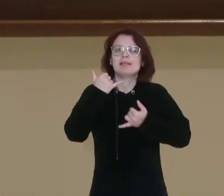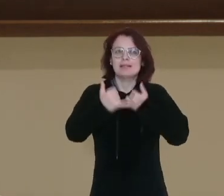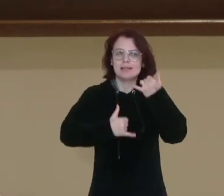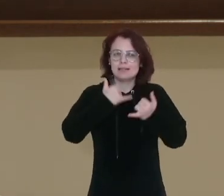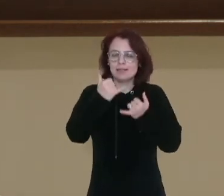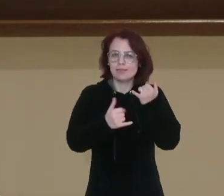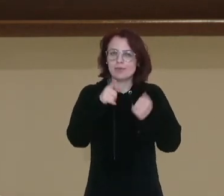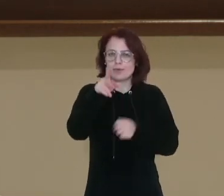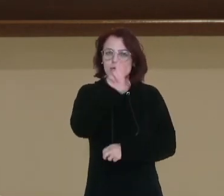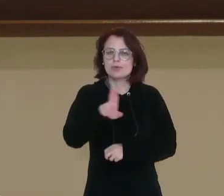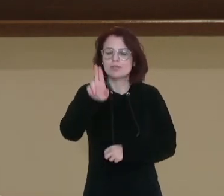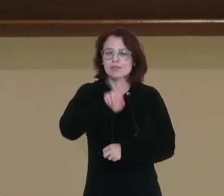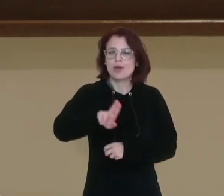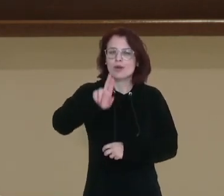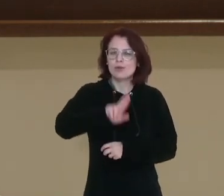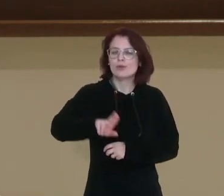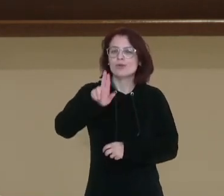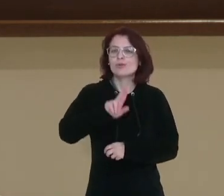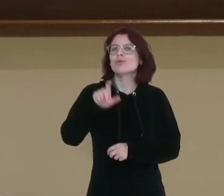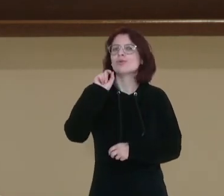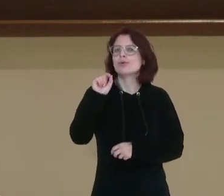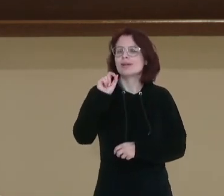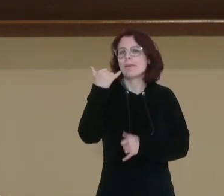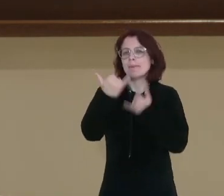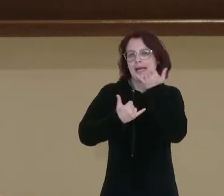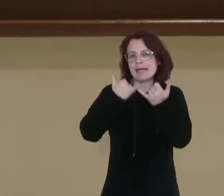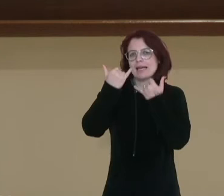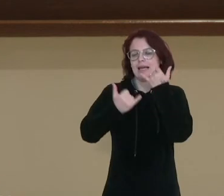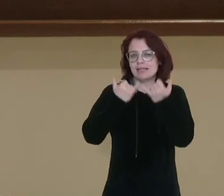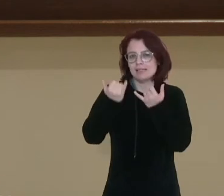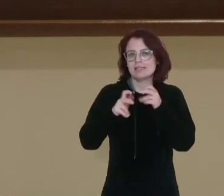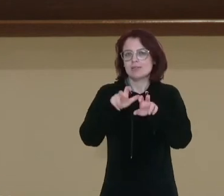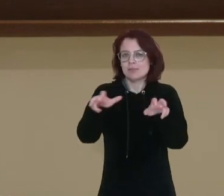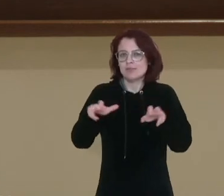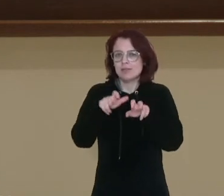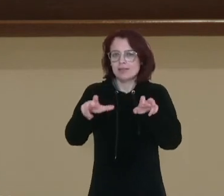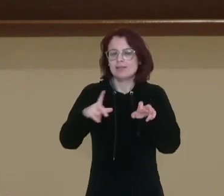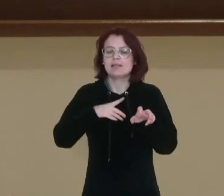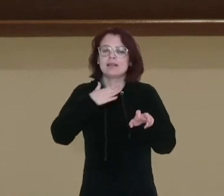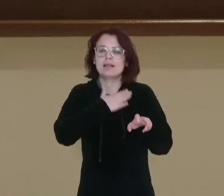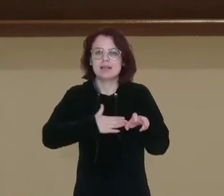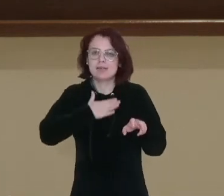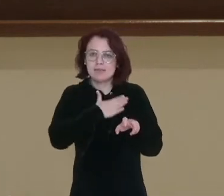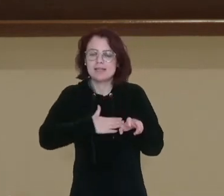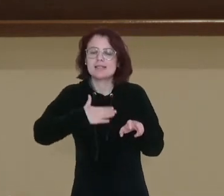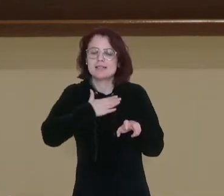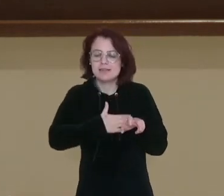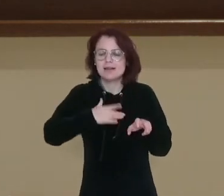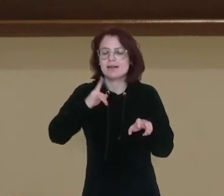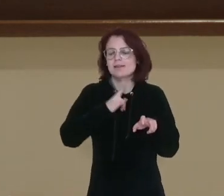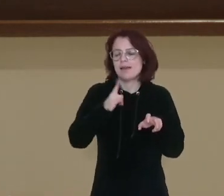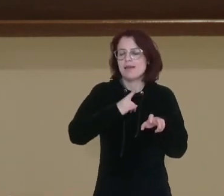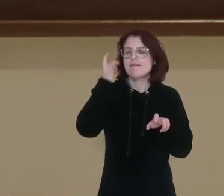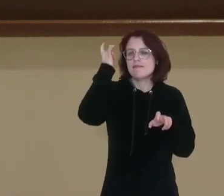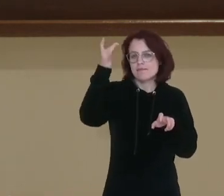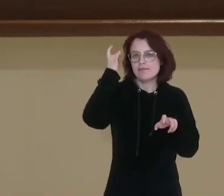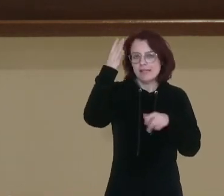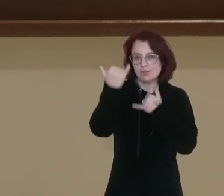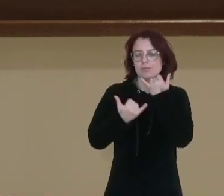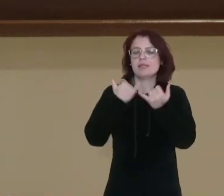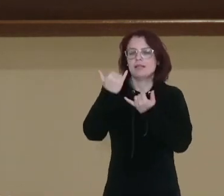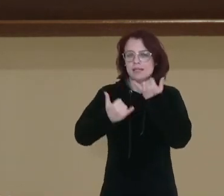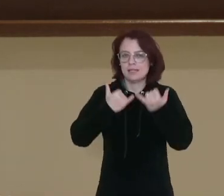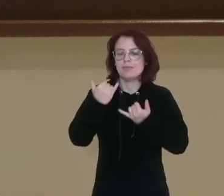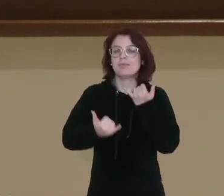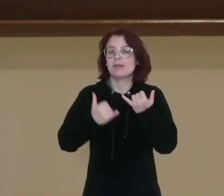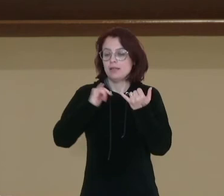de jogos virtuais, jogos digitais, né? Tudo com muito prazer, com muita ludicidade. Então, é uma plataforma que tem